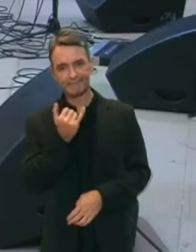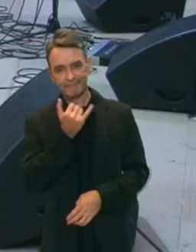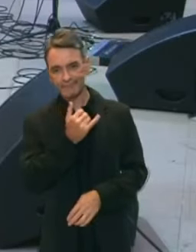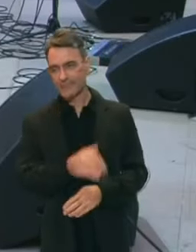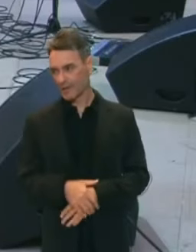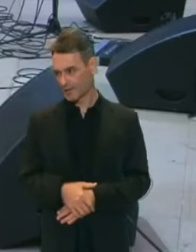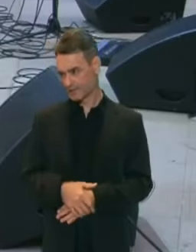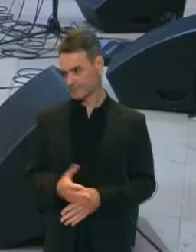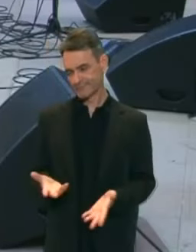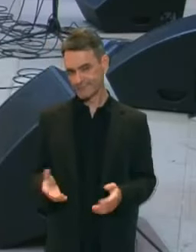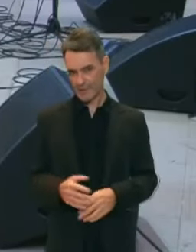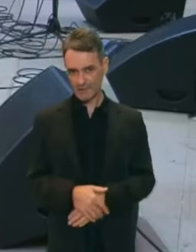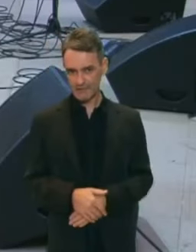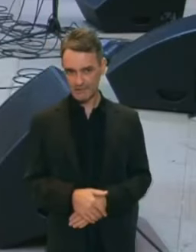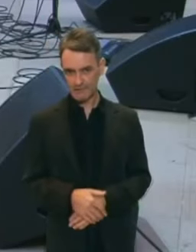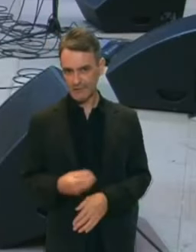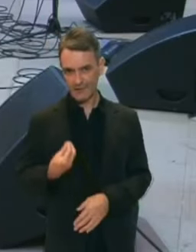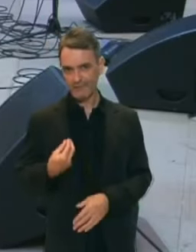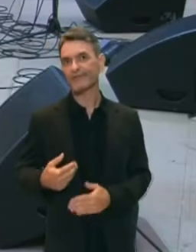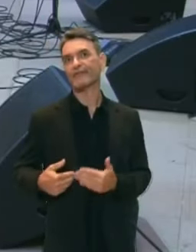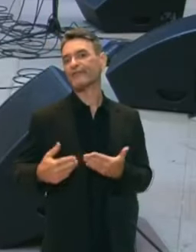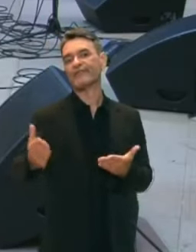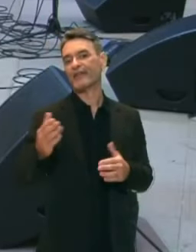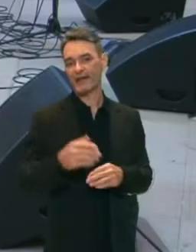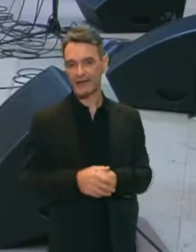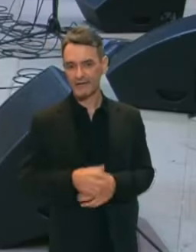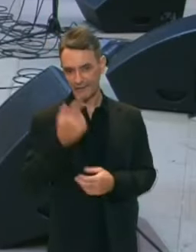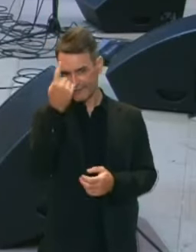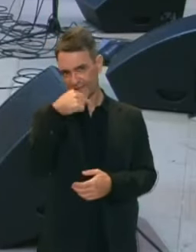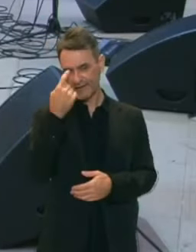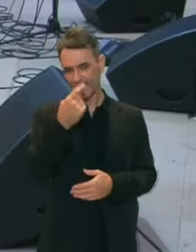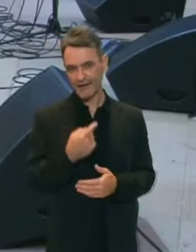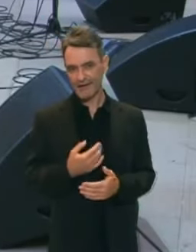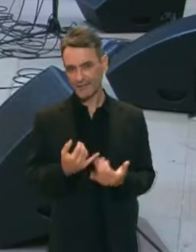achou que você ia ficar a vida inteira com essa carinha de bebê.